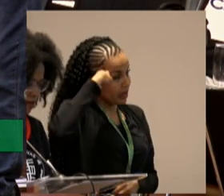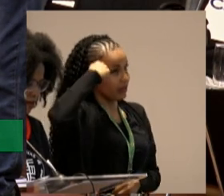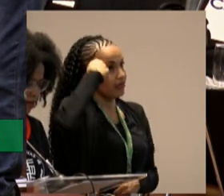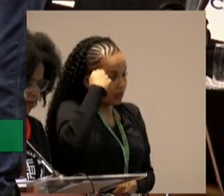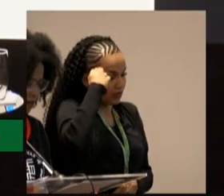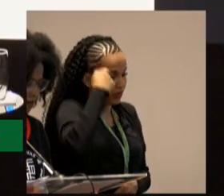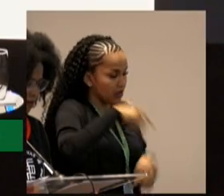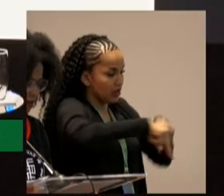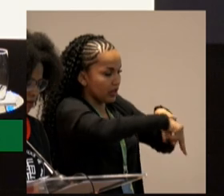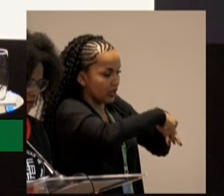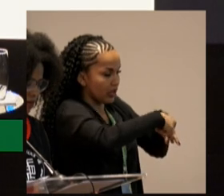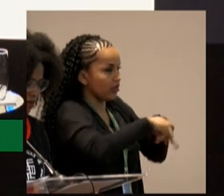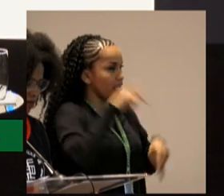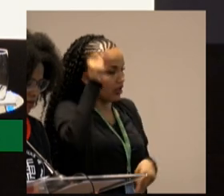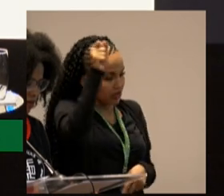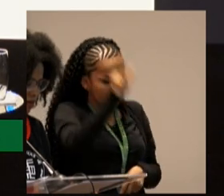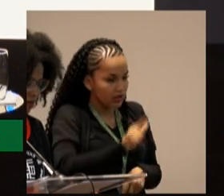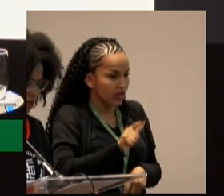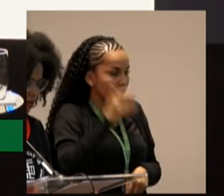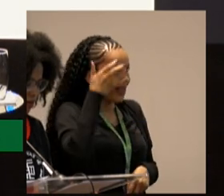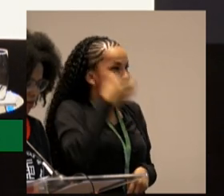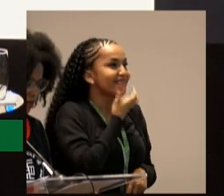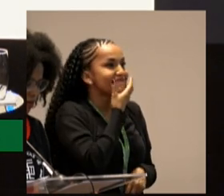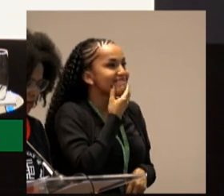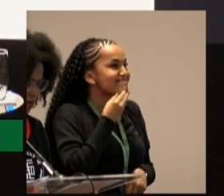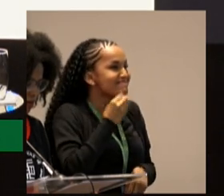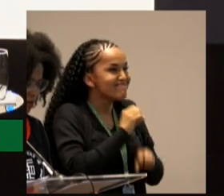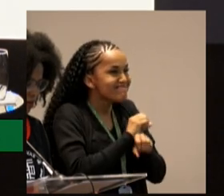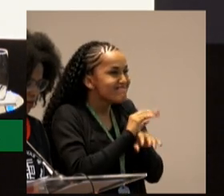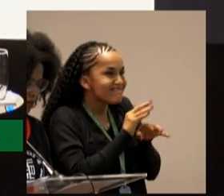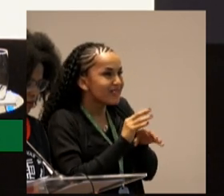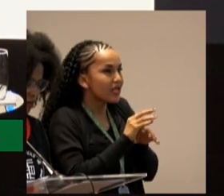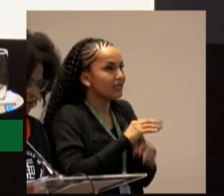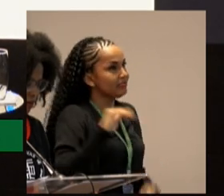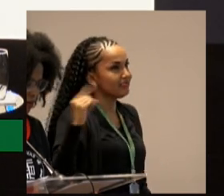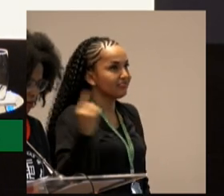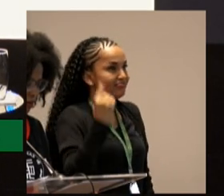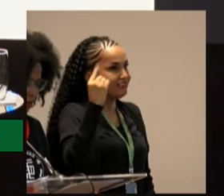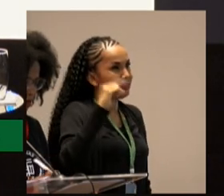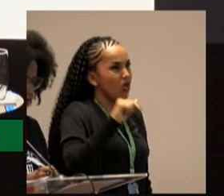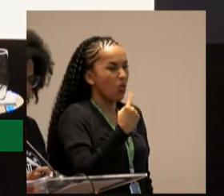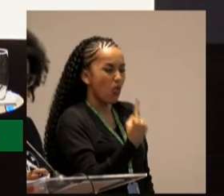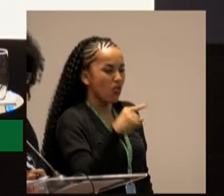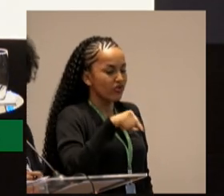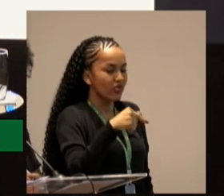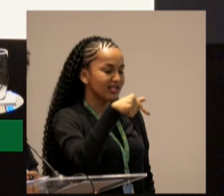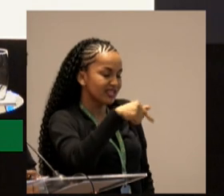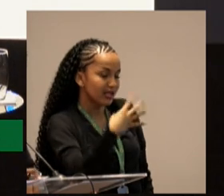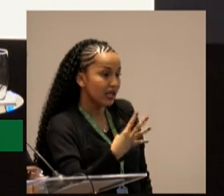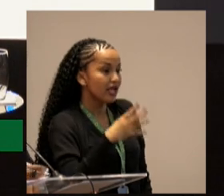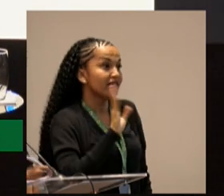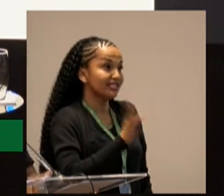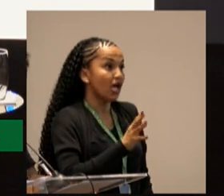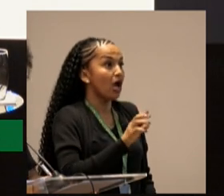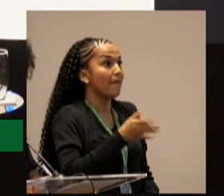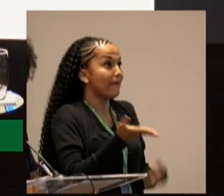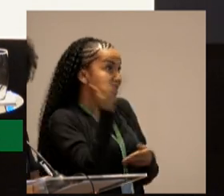calça azul, barba grisalha, 1,74m, e que já usou Black